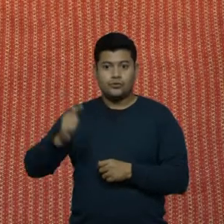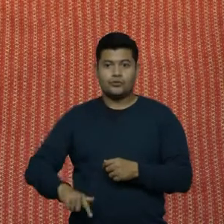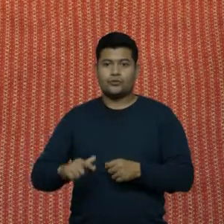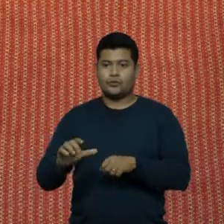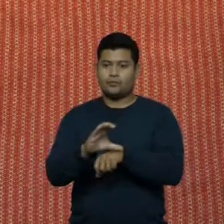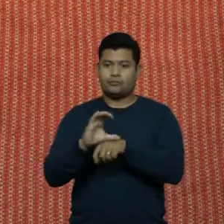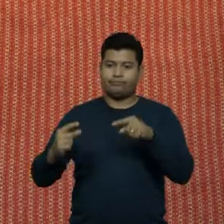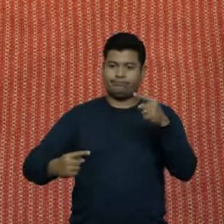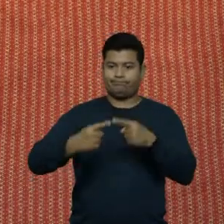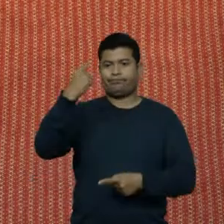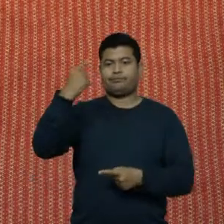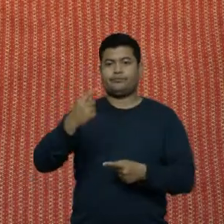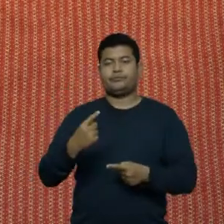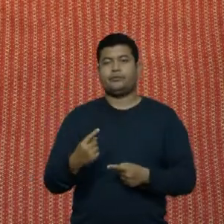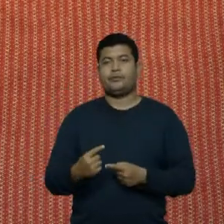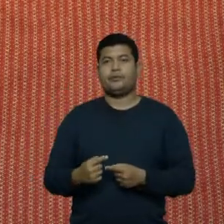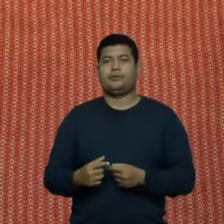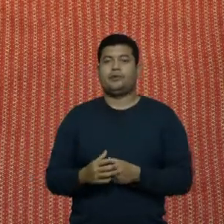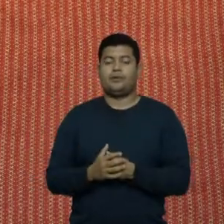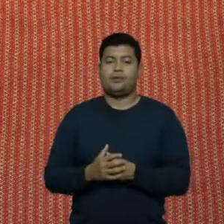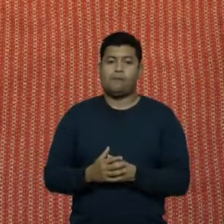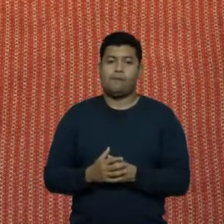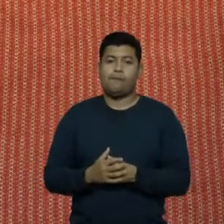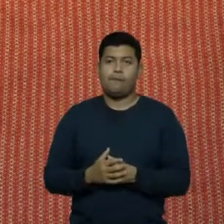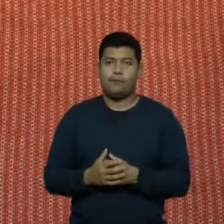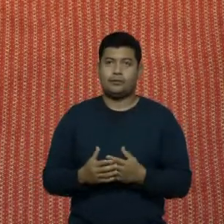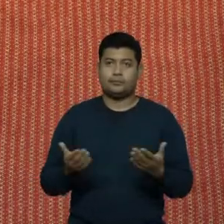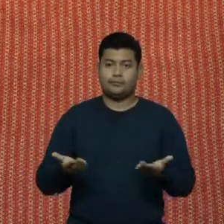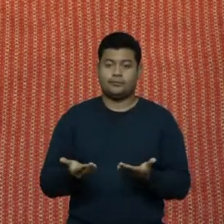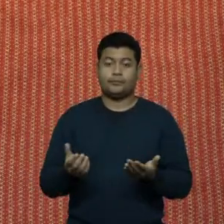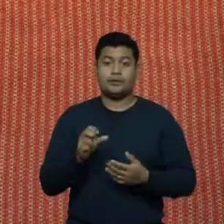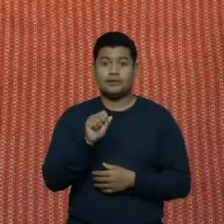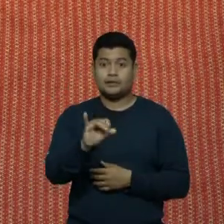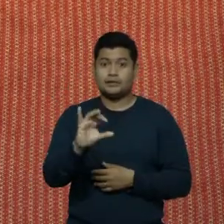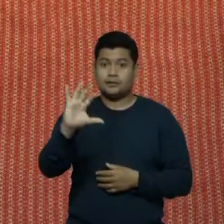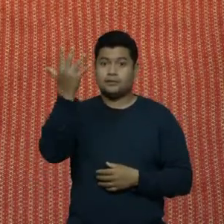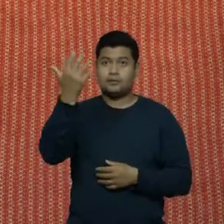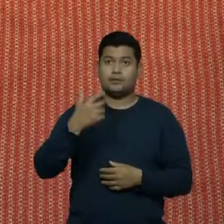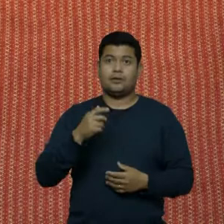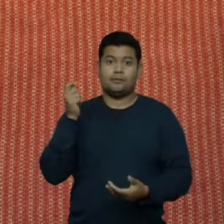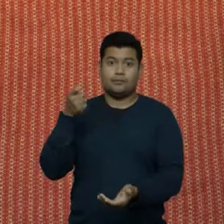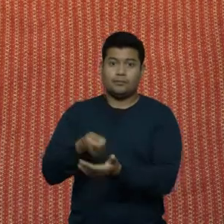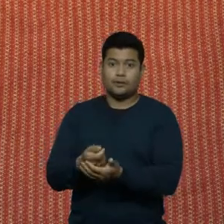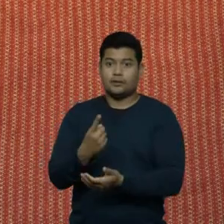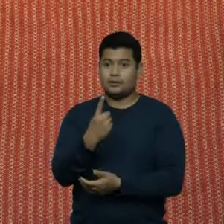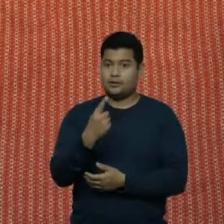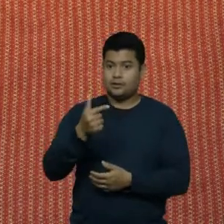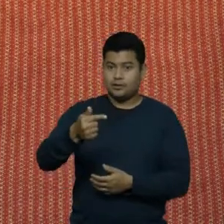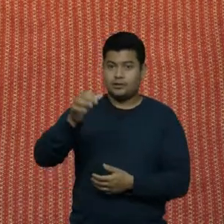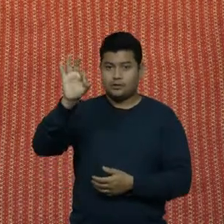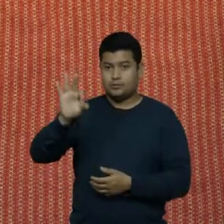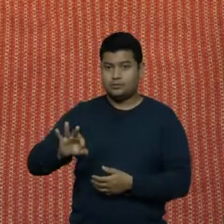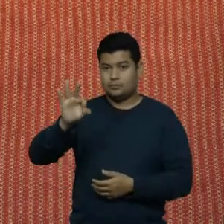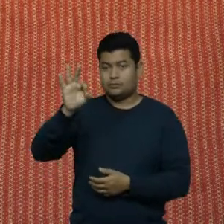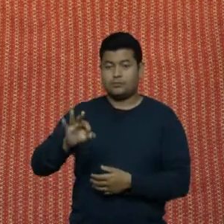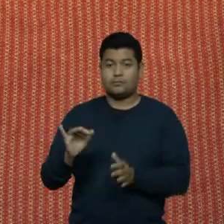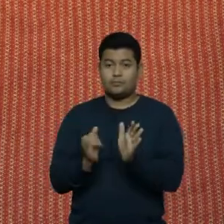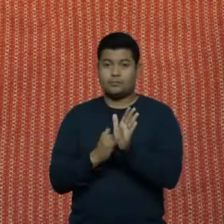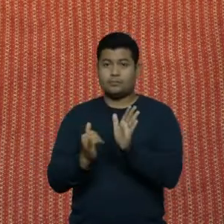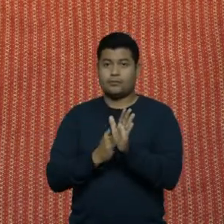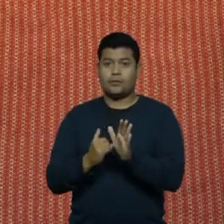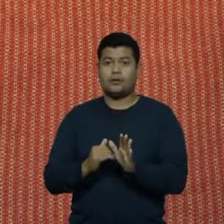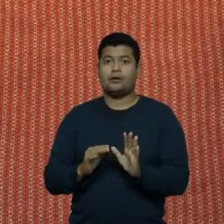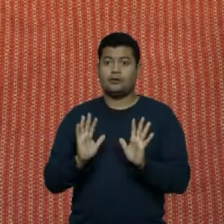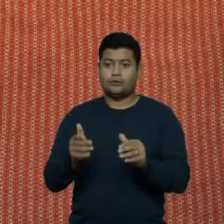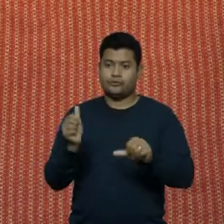e fazendo com que se dessa forma acontecer nós vamos continuar pagando Leite a dezessete por cento de imposto quando deveria já